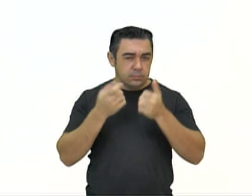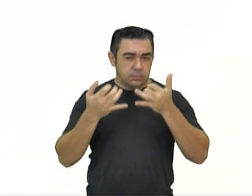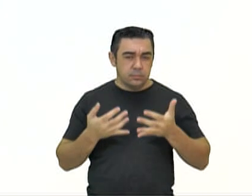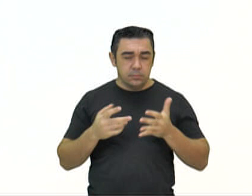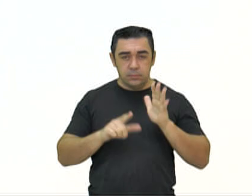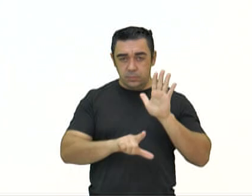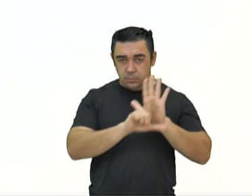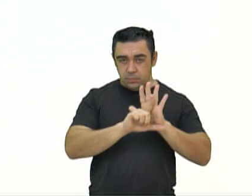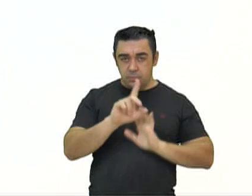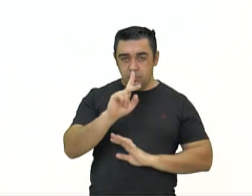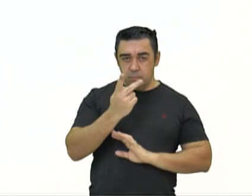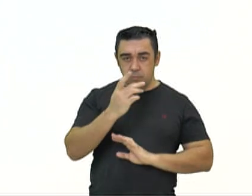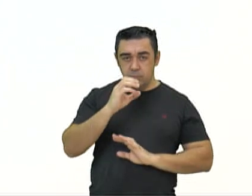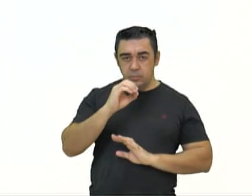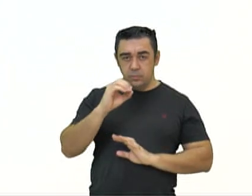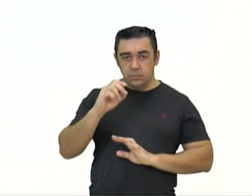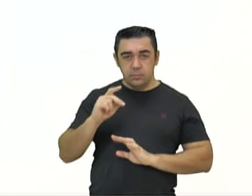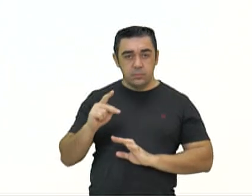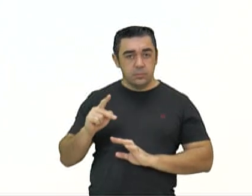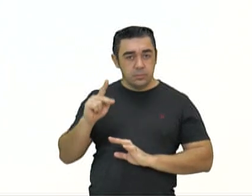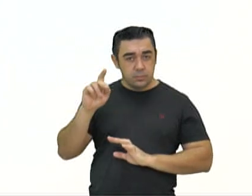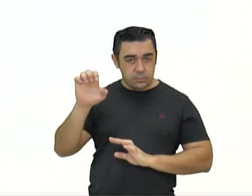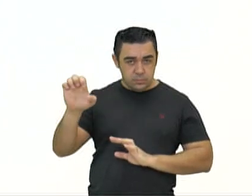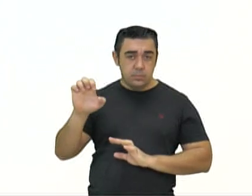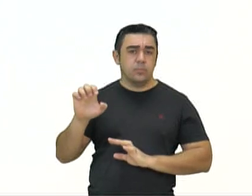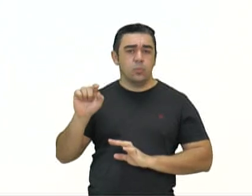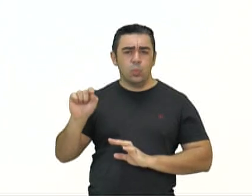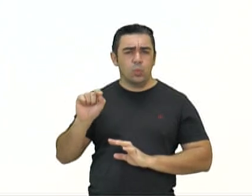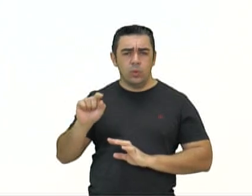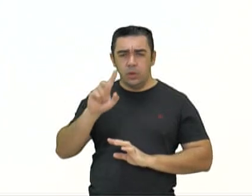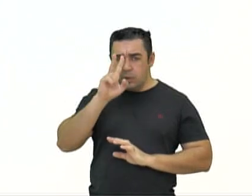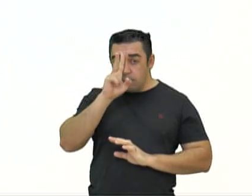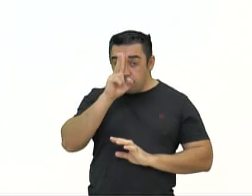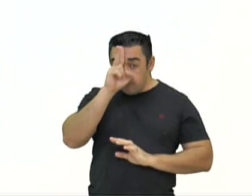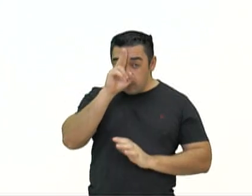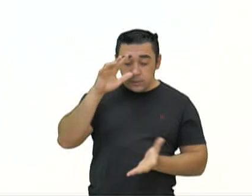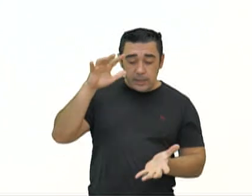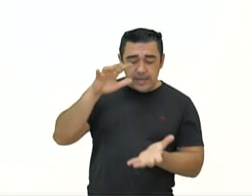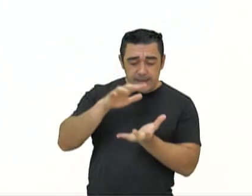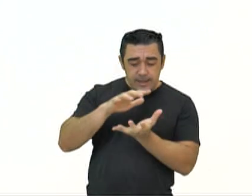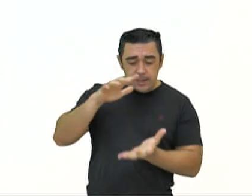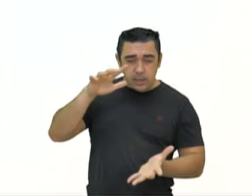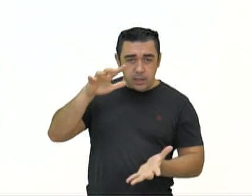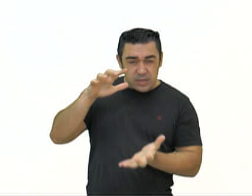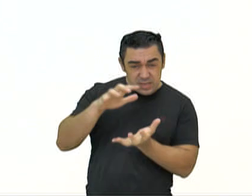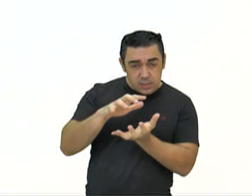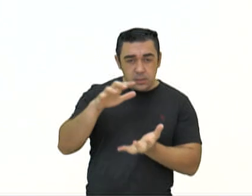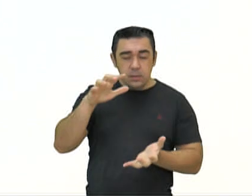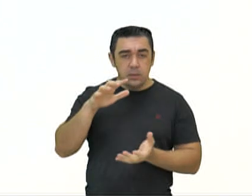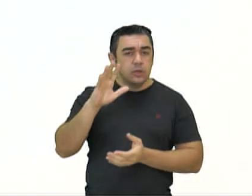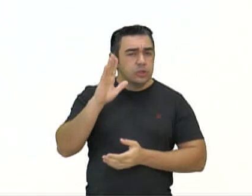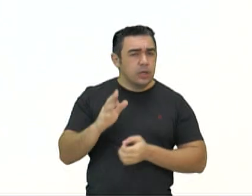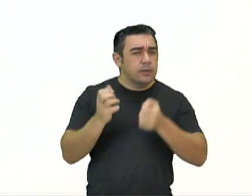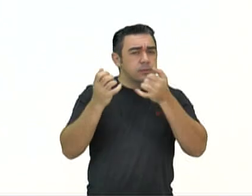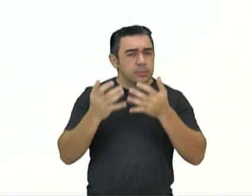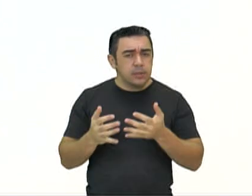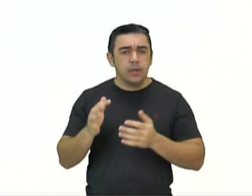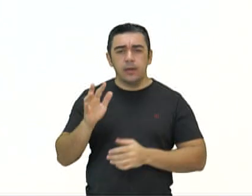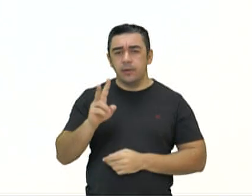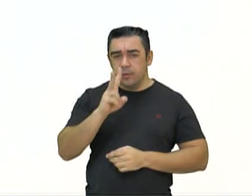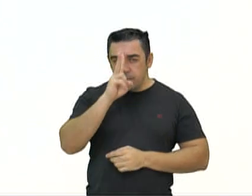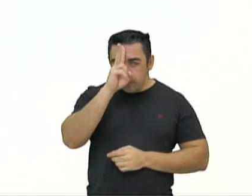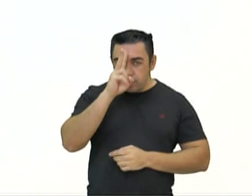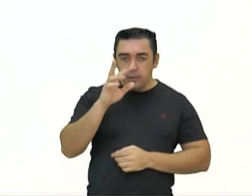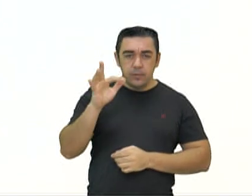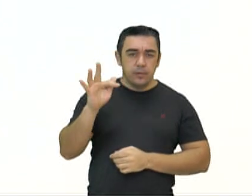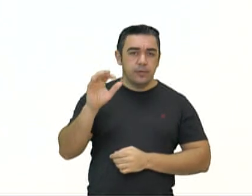Hooke, né, que é a famosa força elástica, nós vamos falar sobre força. Né? Nós já falamos isso aqui um monte de vezes. Né? Então, a força nada